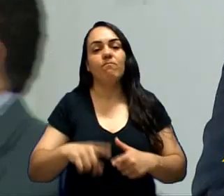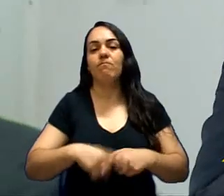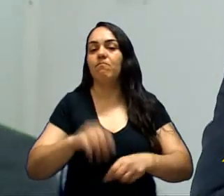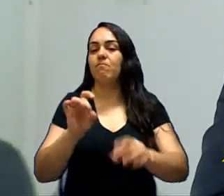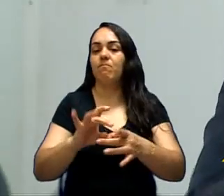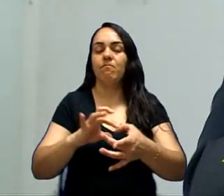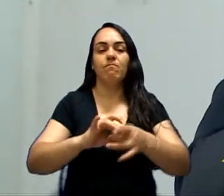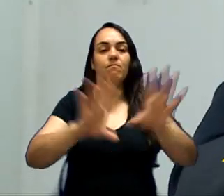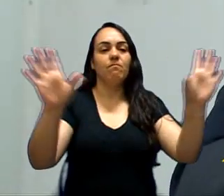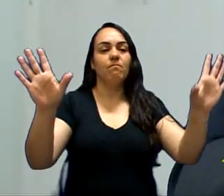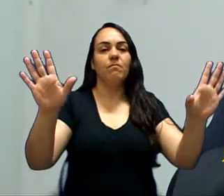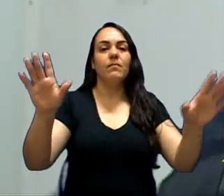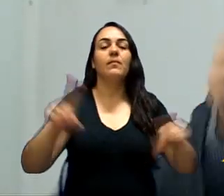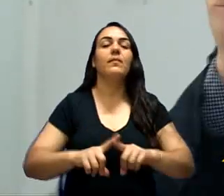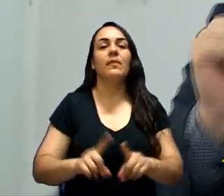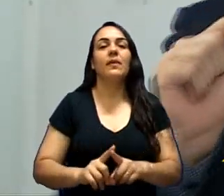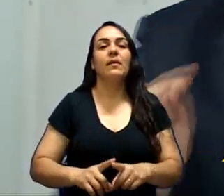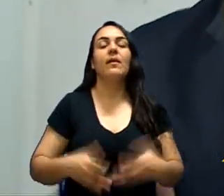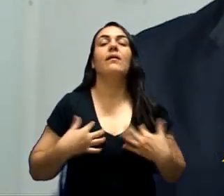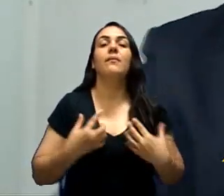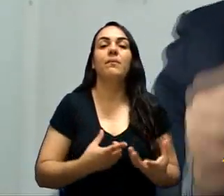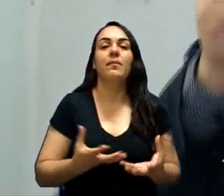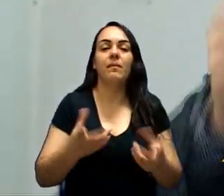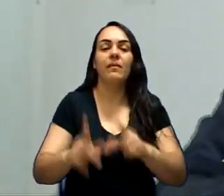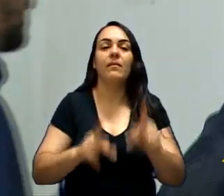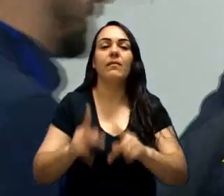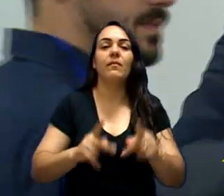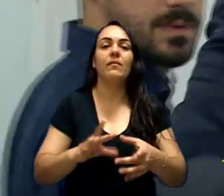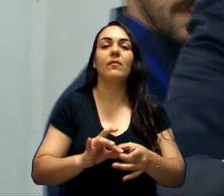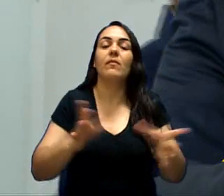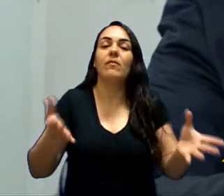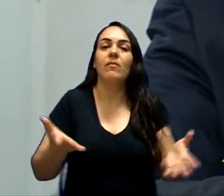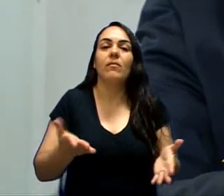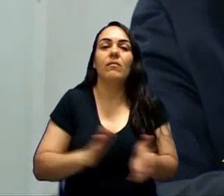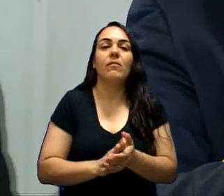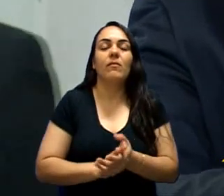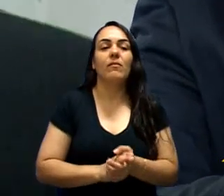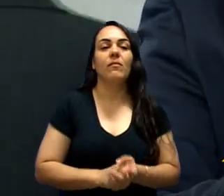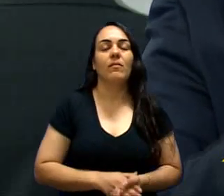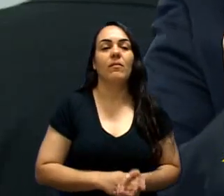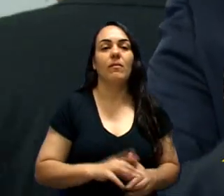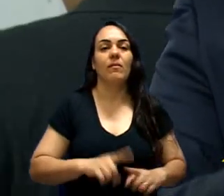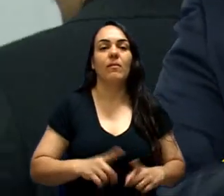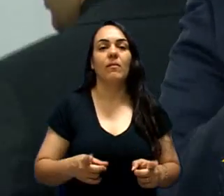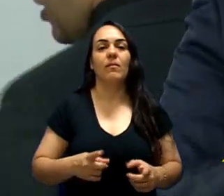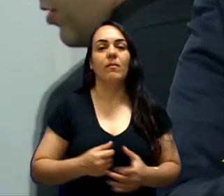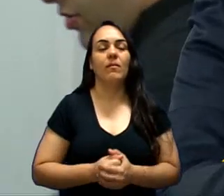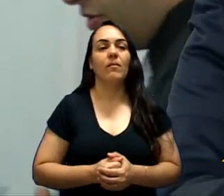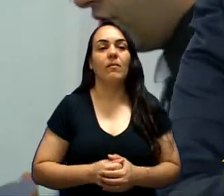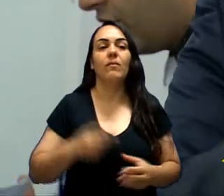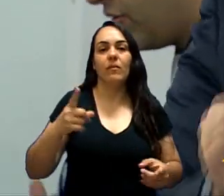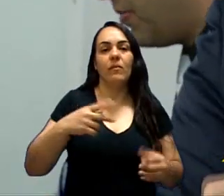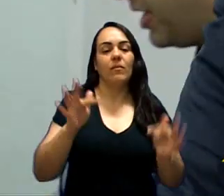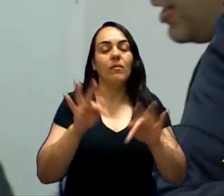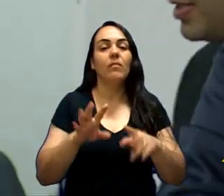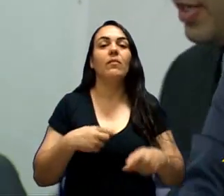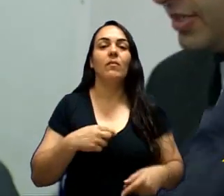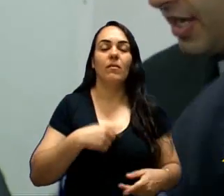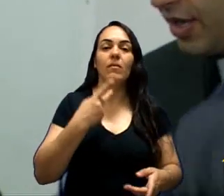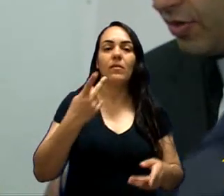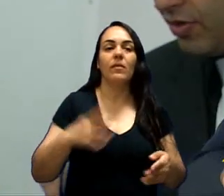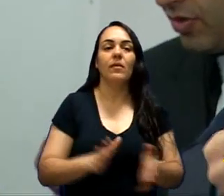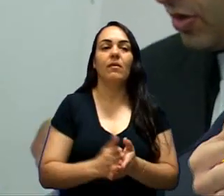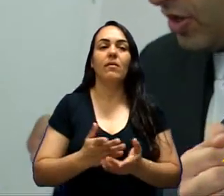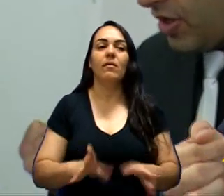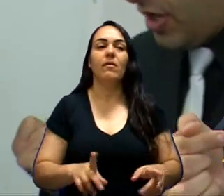Aí, sim, o problema é delas. Enquanto elas... A gente mas não aí não volta depois, vereador. Aí, deixa eu só terminar. Enquanto a gente não